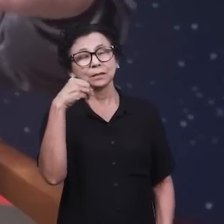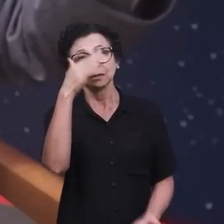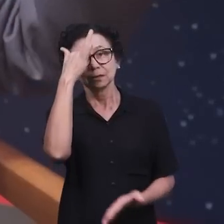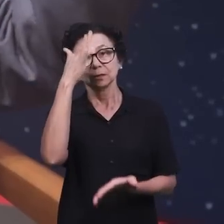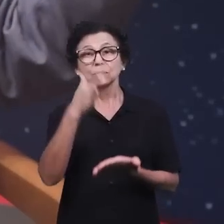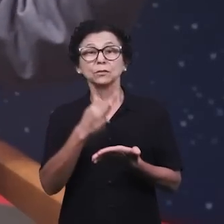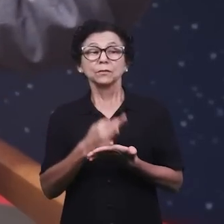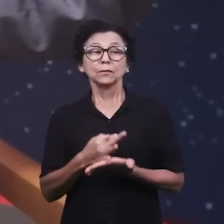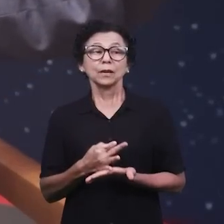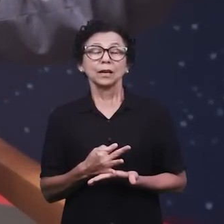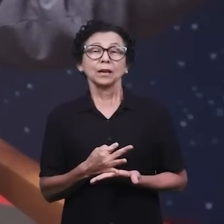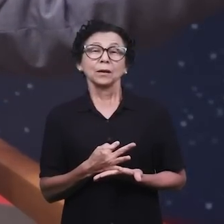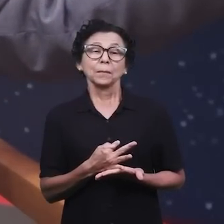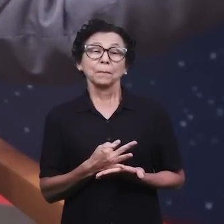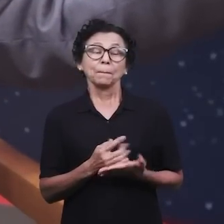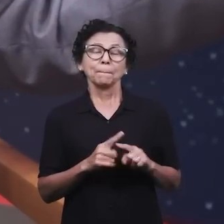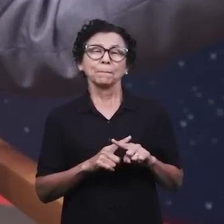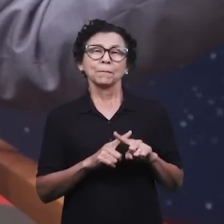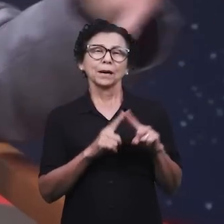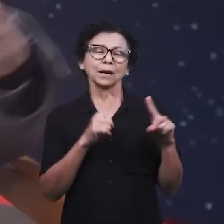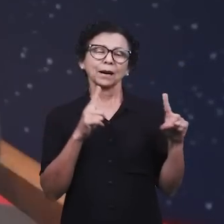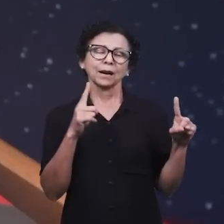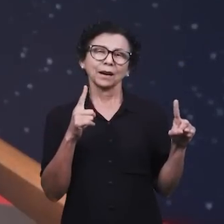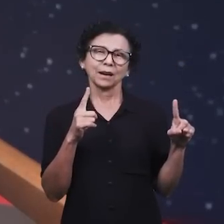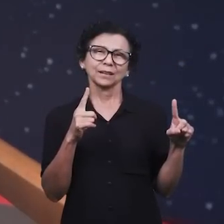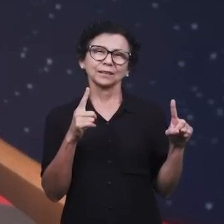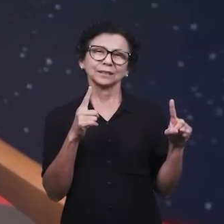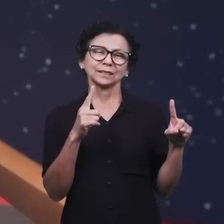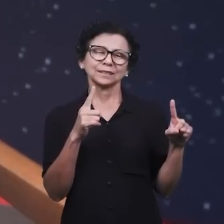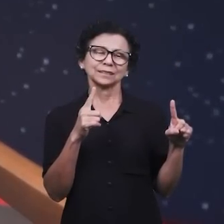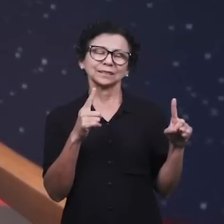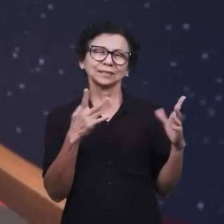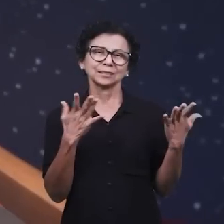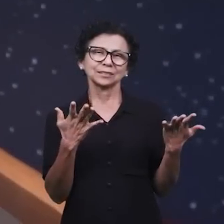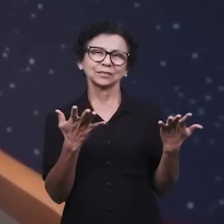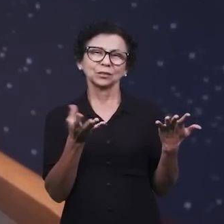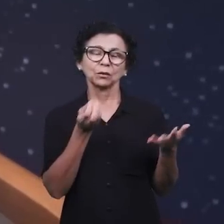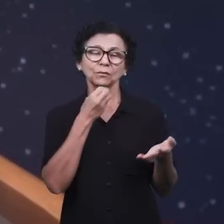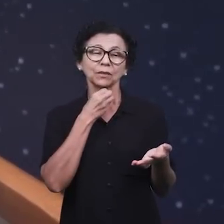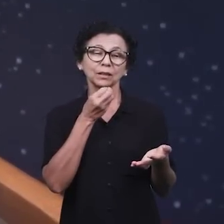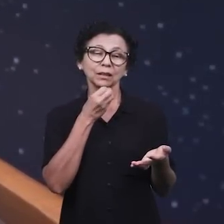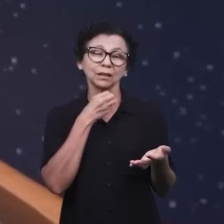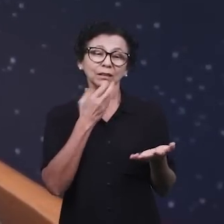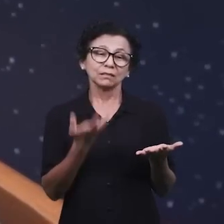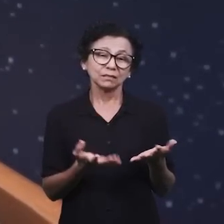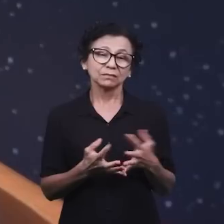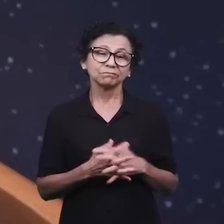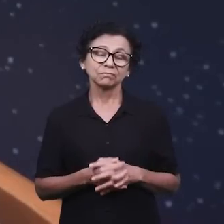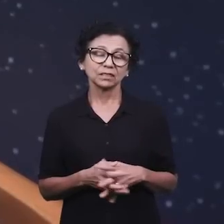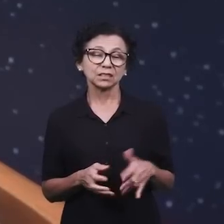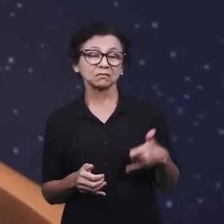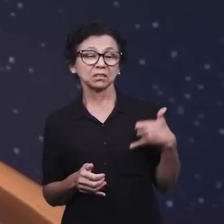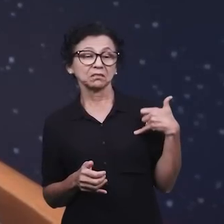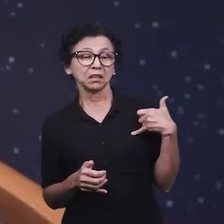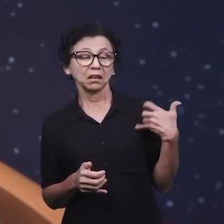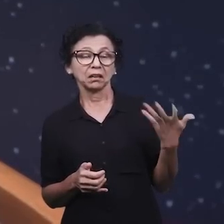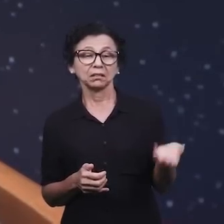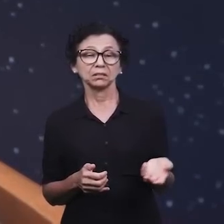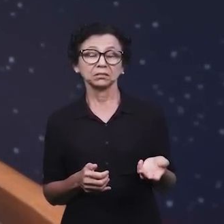essa fé, a igreja fiel vive. A igreja infiel já teve até a sua